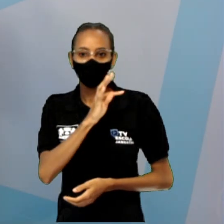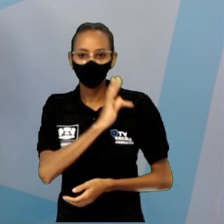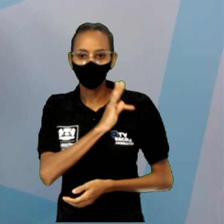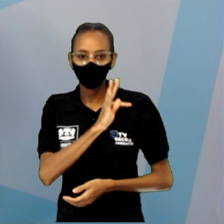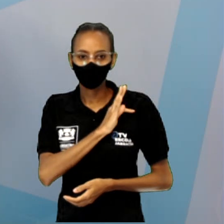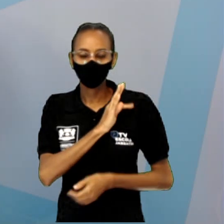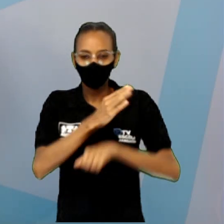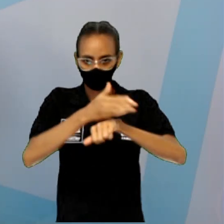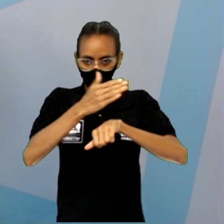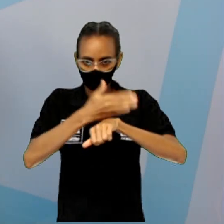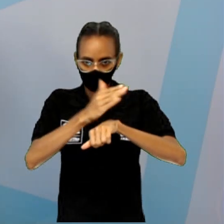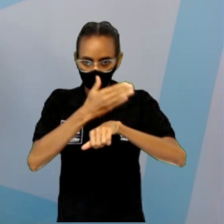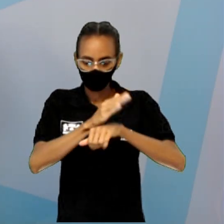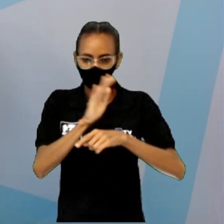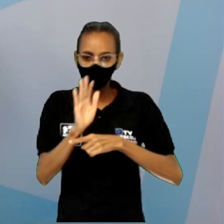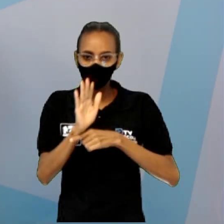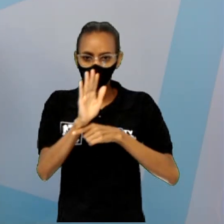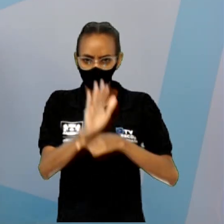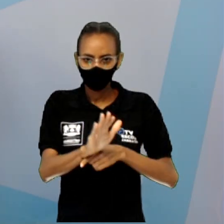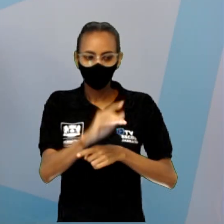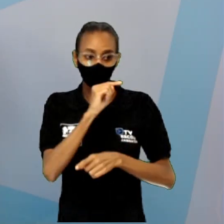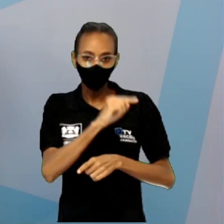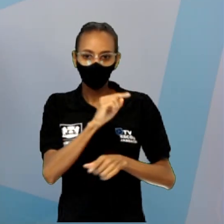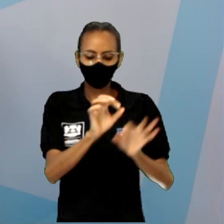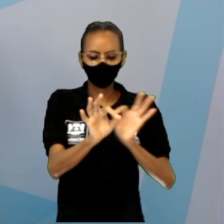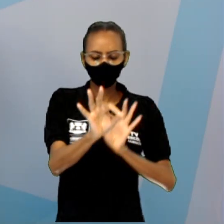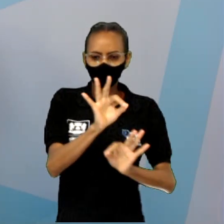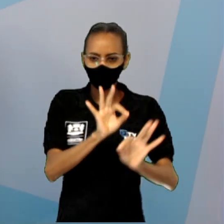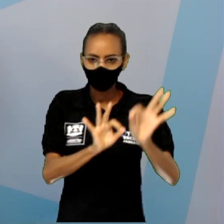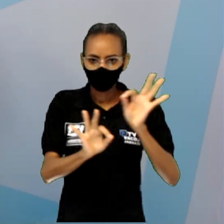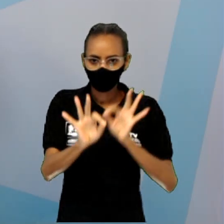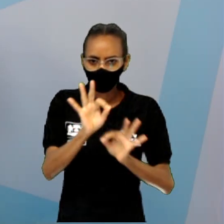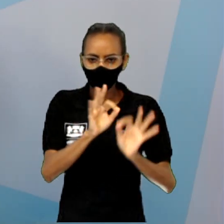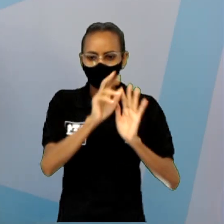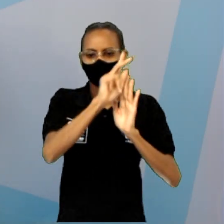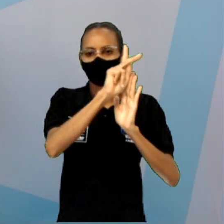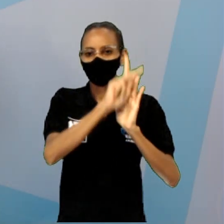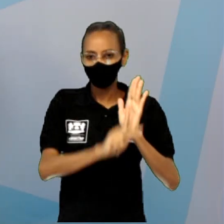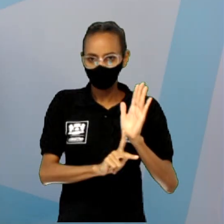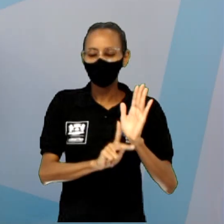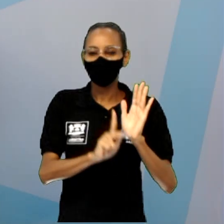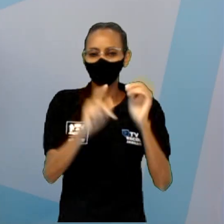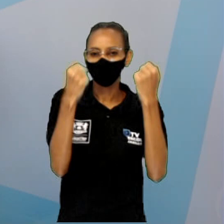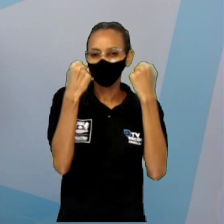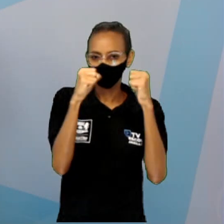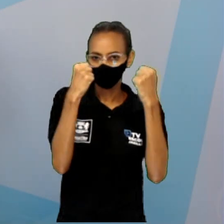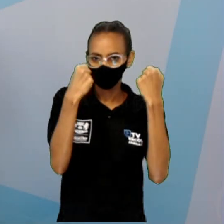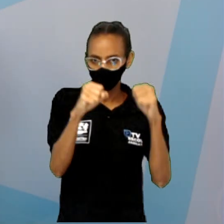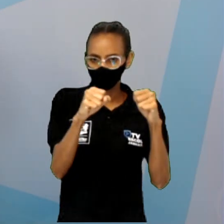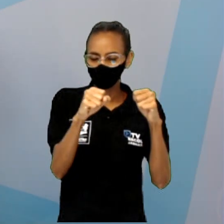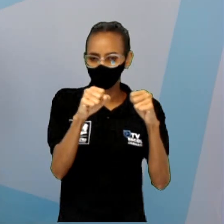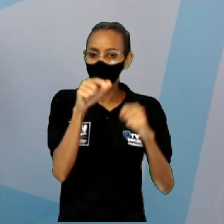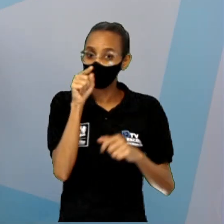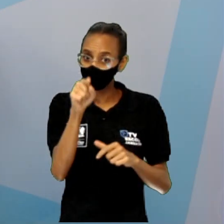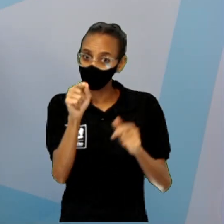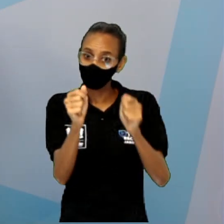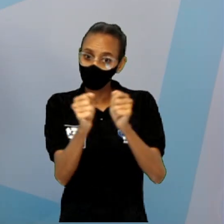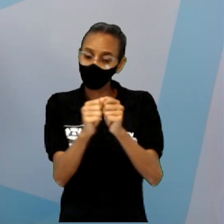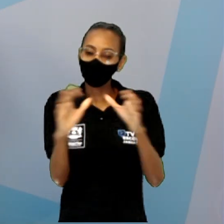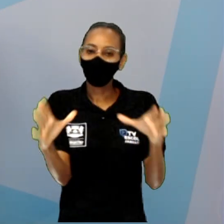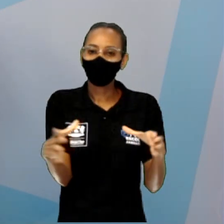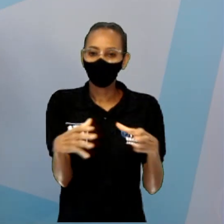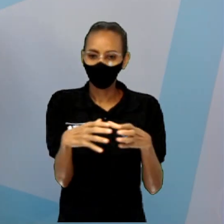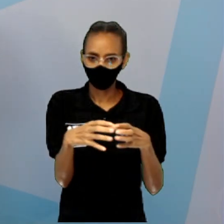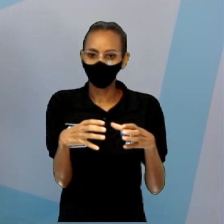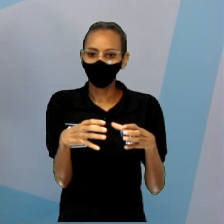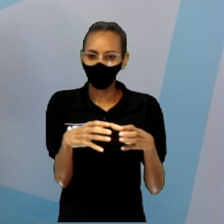vôlei, ele vai elaborar um programa de exercício físico para você e para a equipe, de acordo com